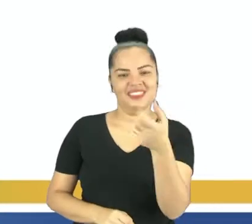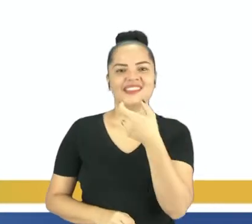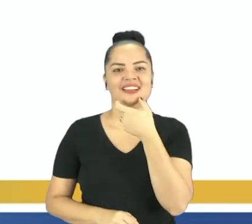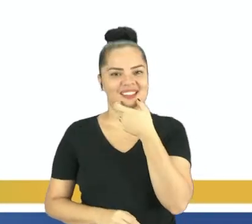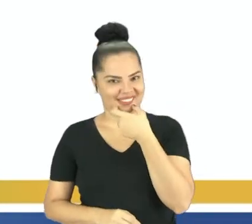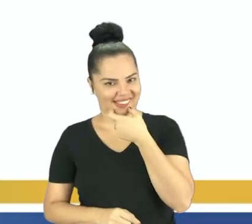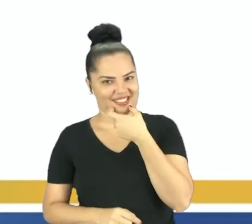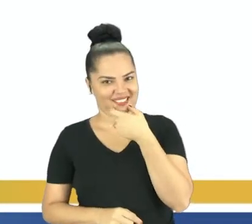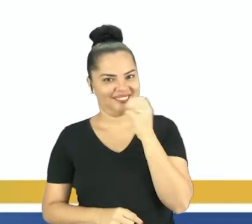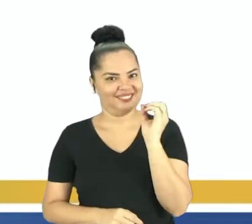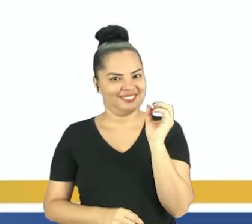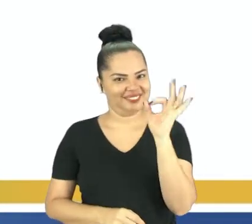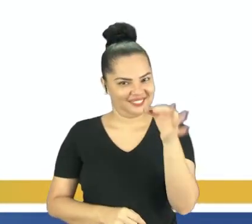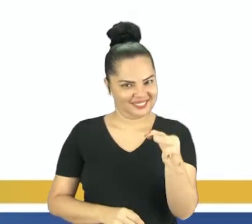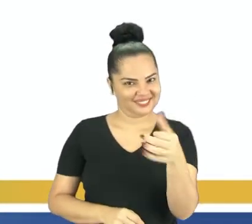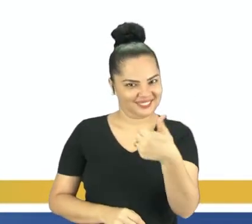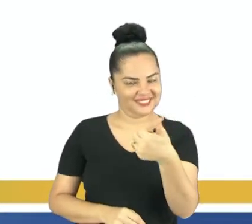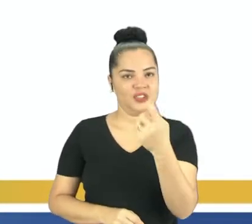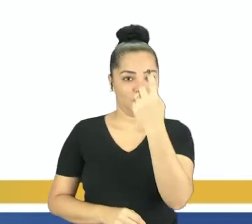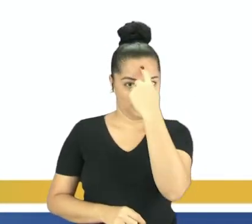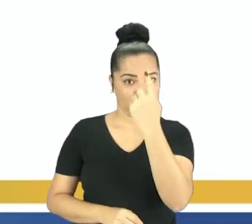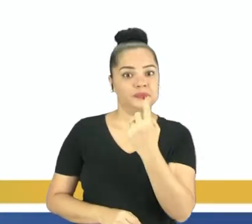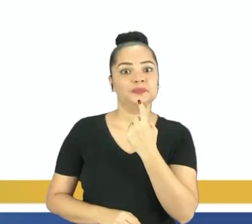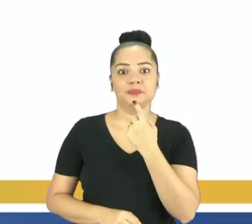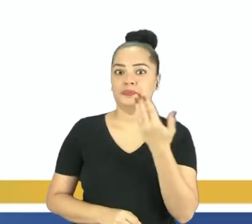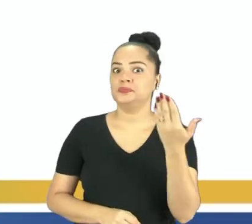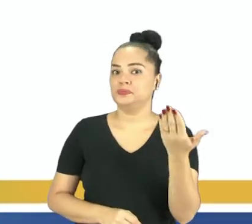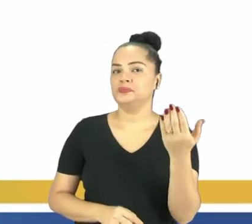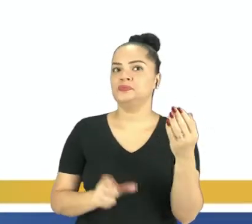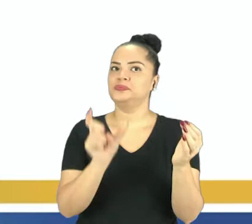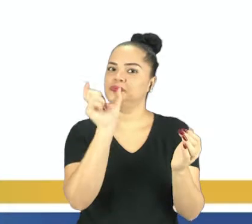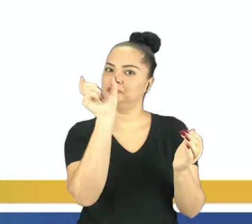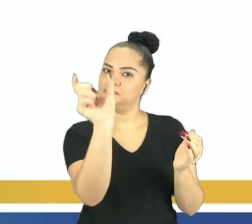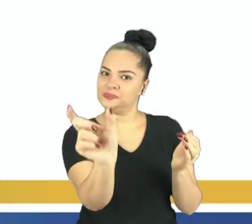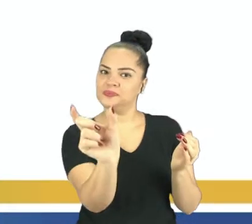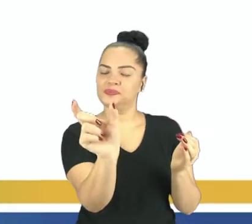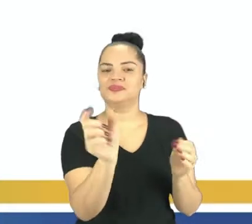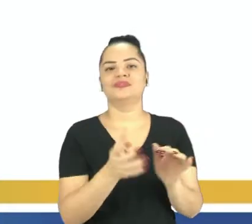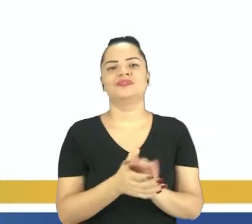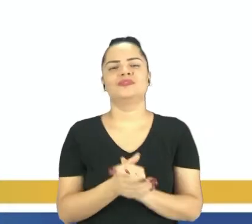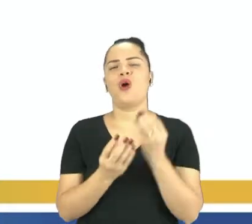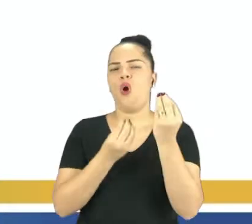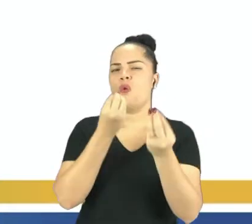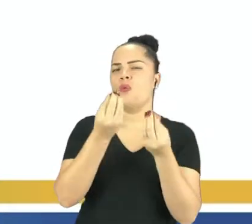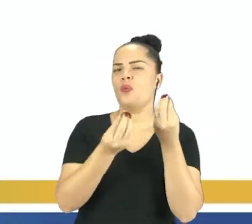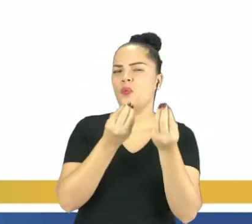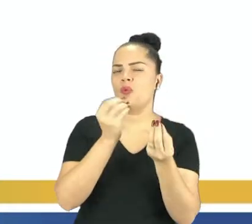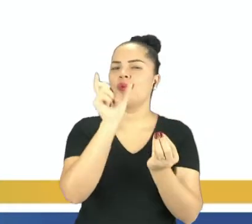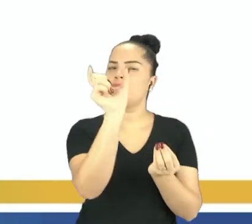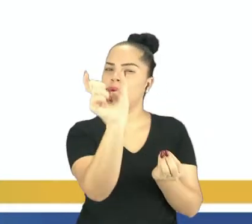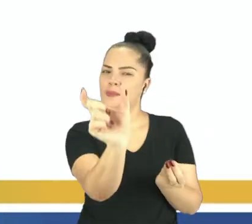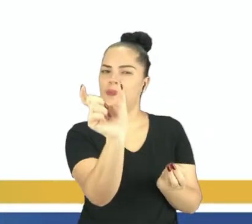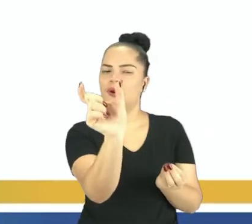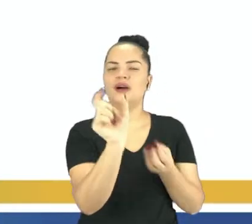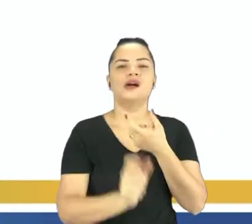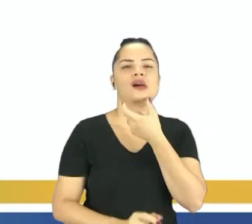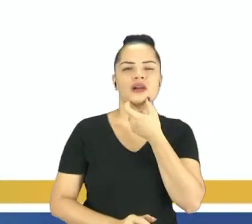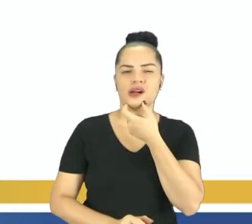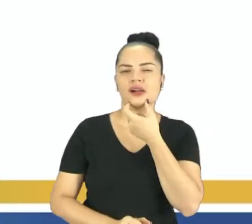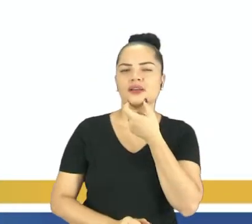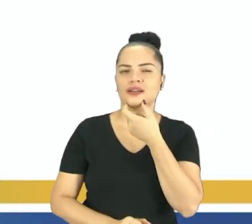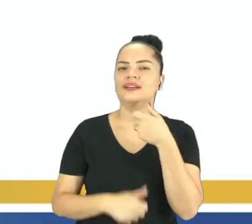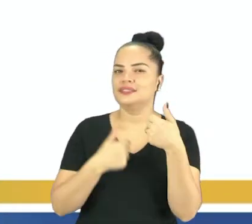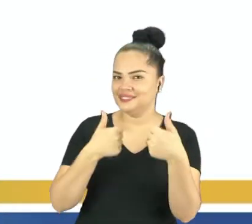inglês, certo? E eu tenho uma imagem, você vai me dizer, vai dizer aí como que se diz esses objetos in English,